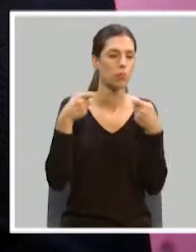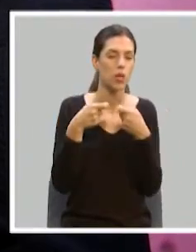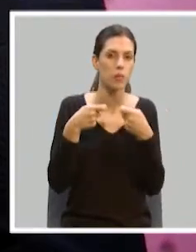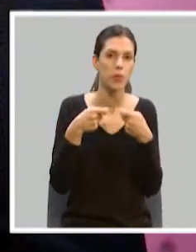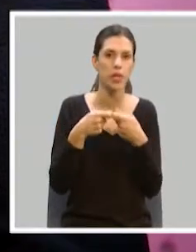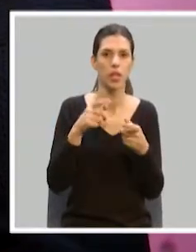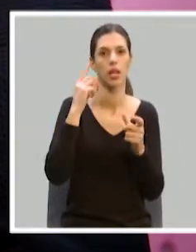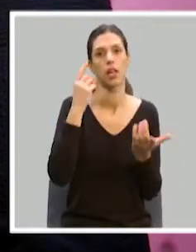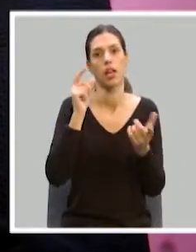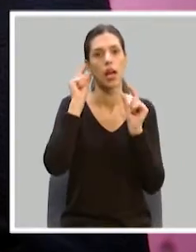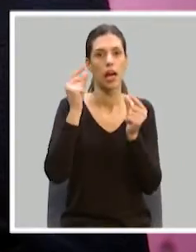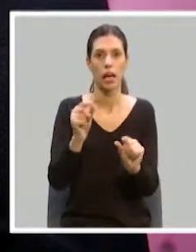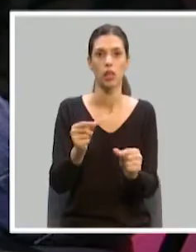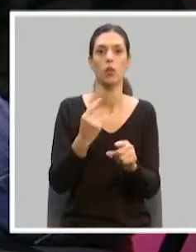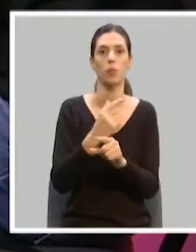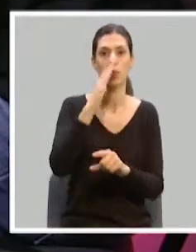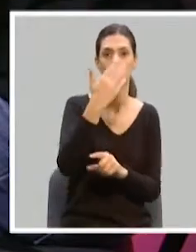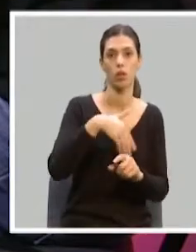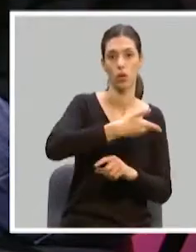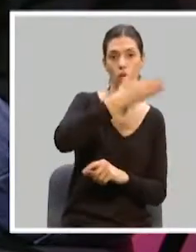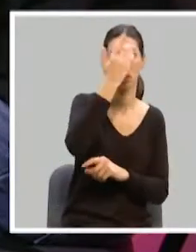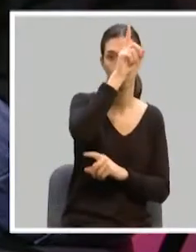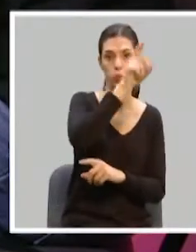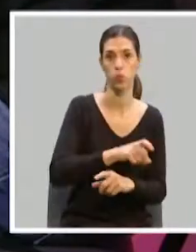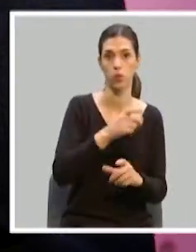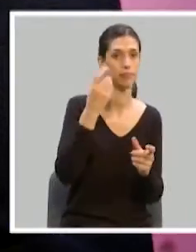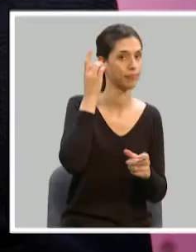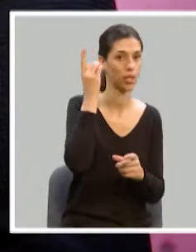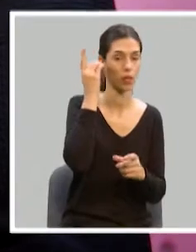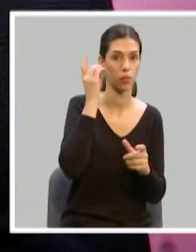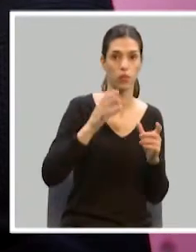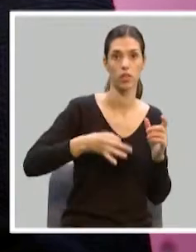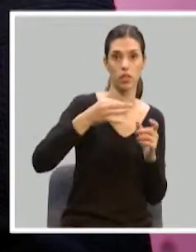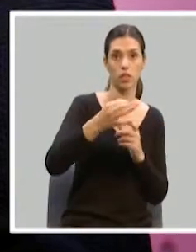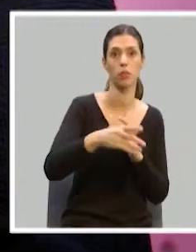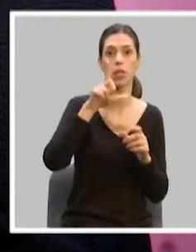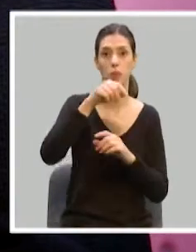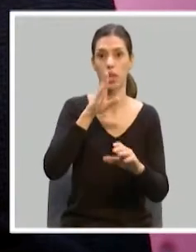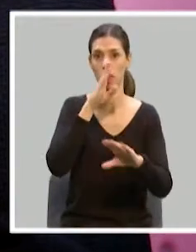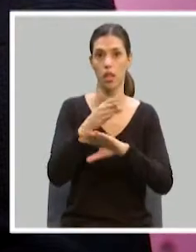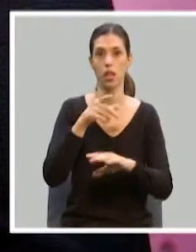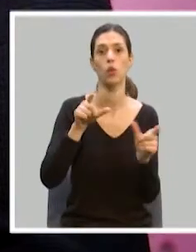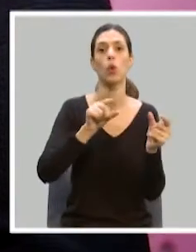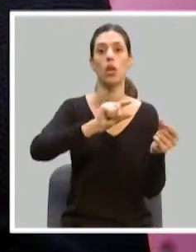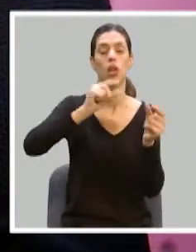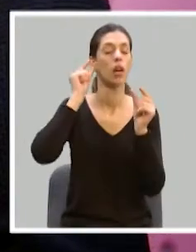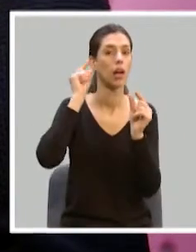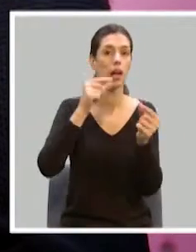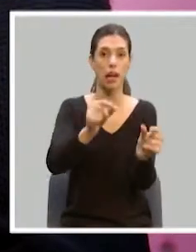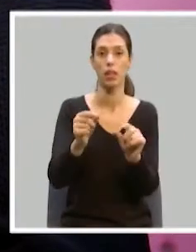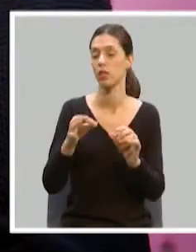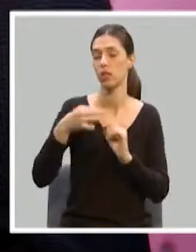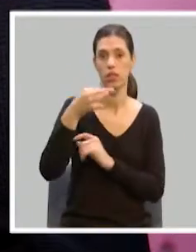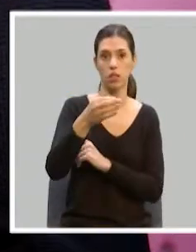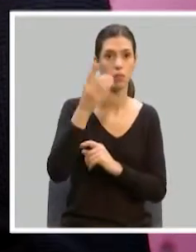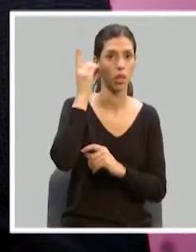Sofia a rádio primeiro porque eu passo o dia agarrado eu e o segundo porque quando tenho que entrar aí direto para a rádio entre o telemóvel e